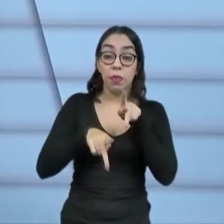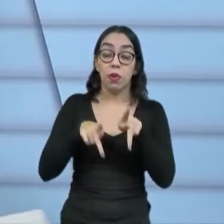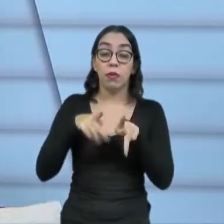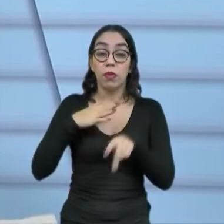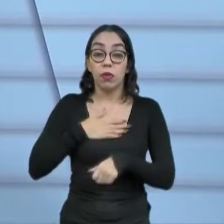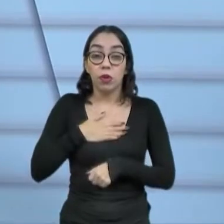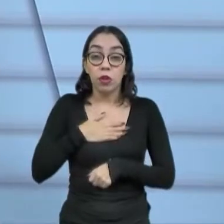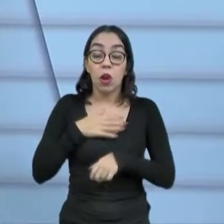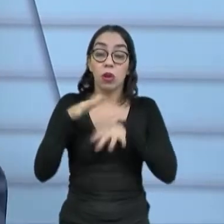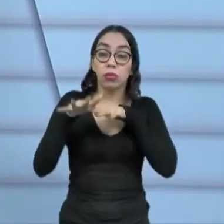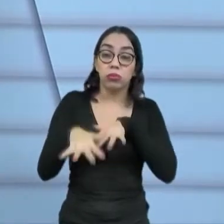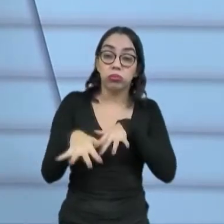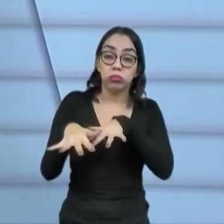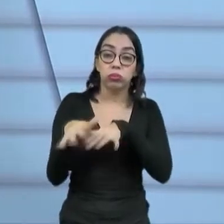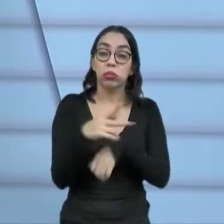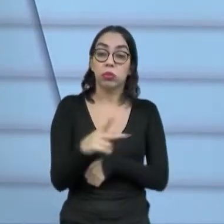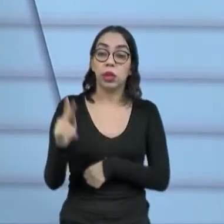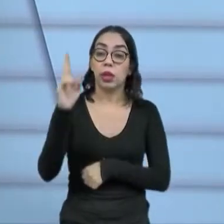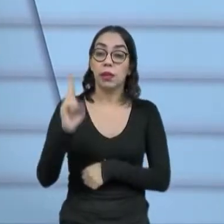povo, porque as romarias